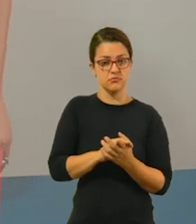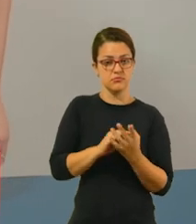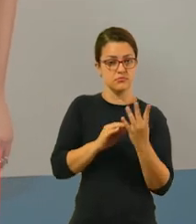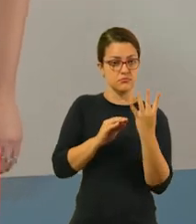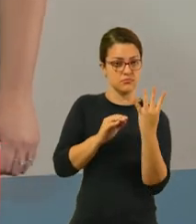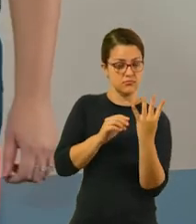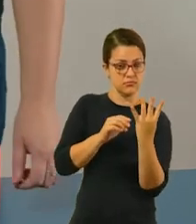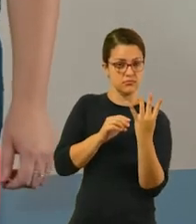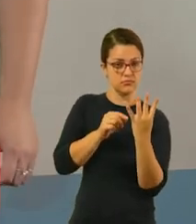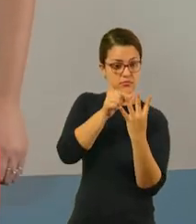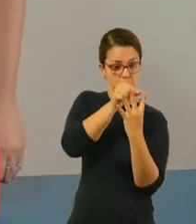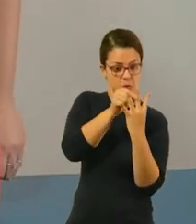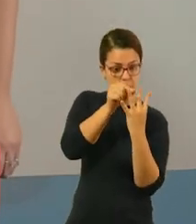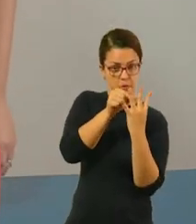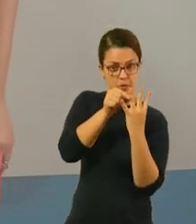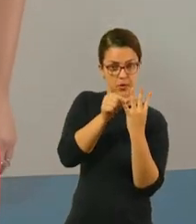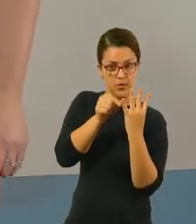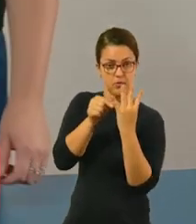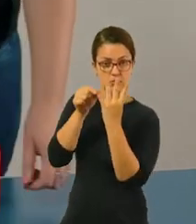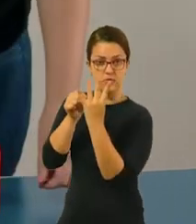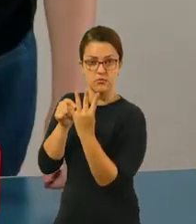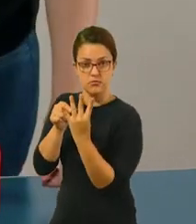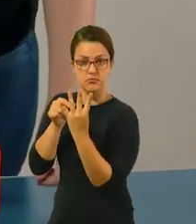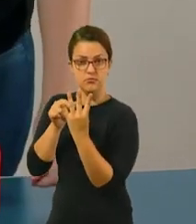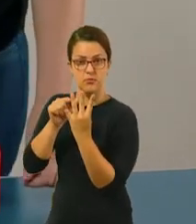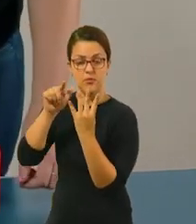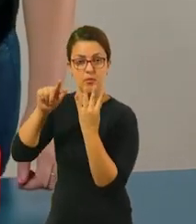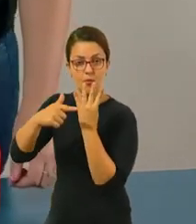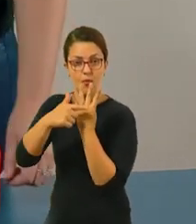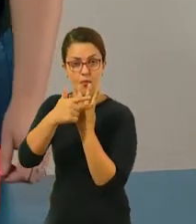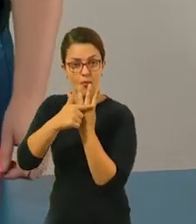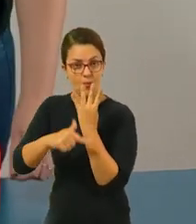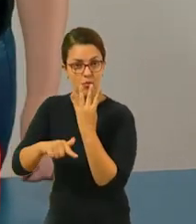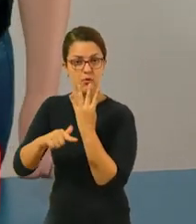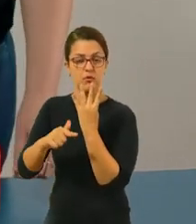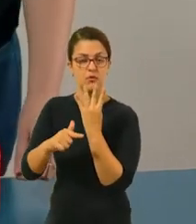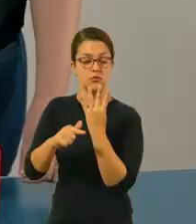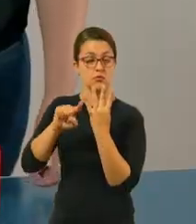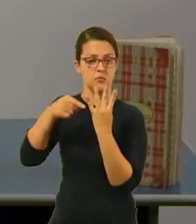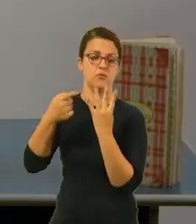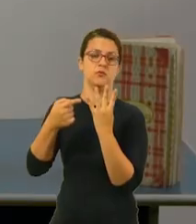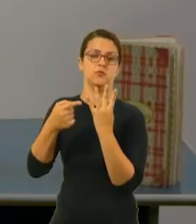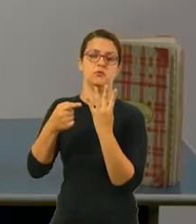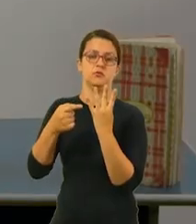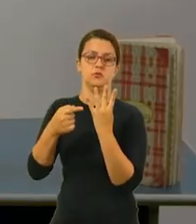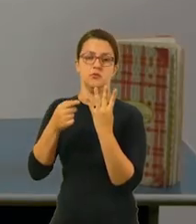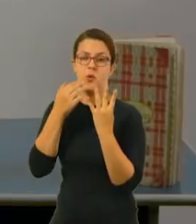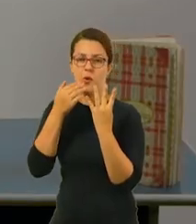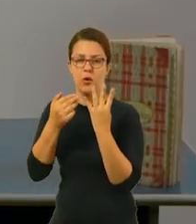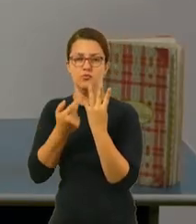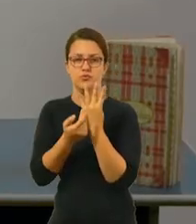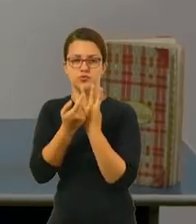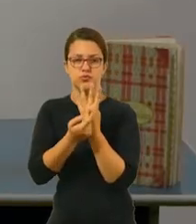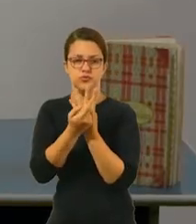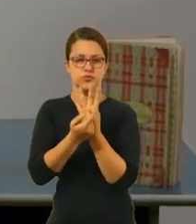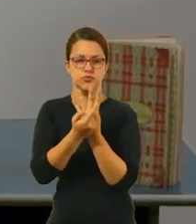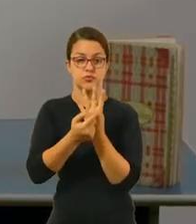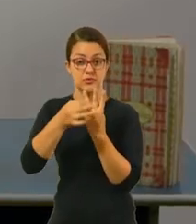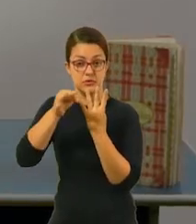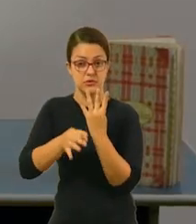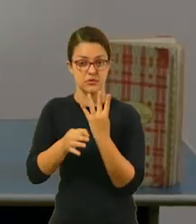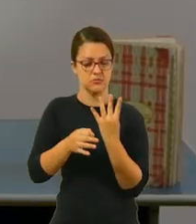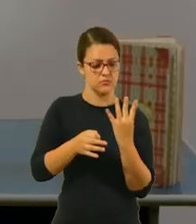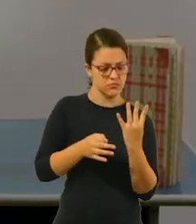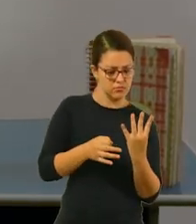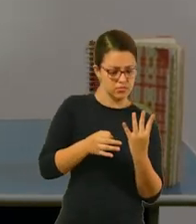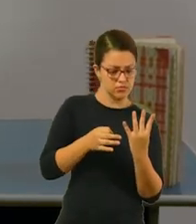vai desenhar dois ábacos, um que tem as bolinhas e outro sem, para depois desenhar o correto, tá bom? Observe com